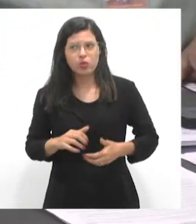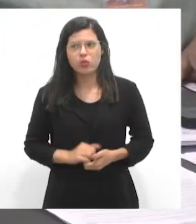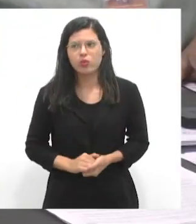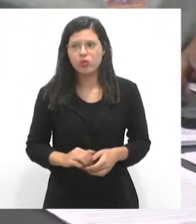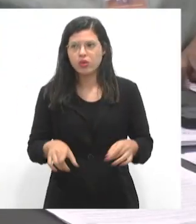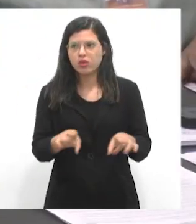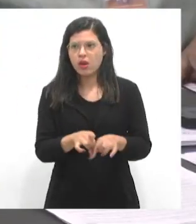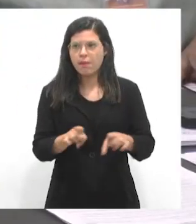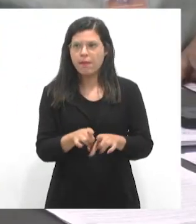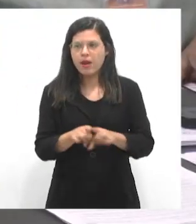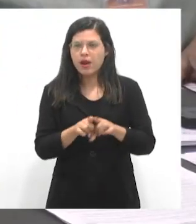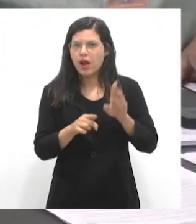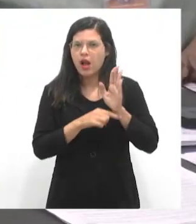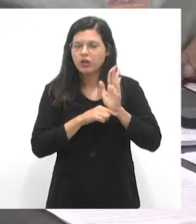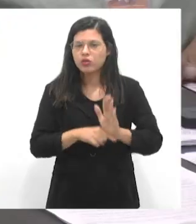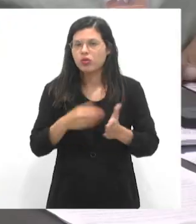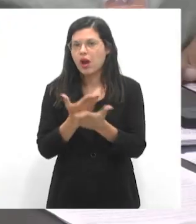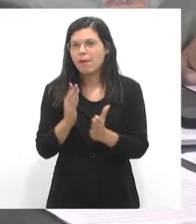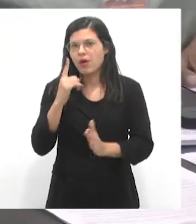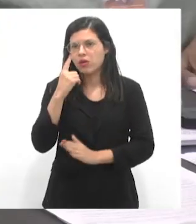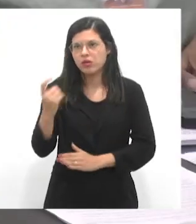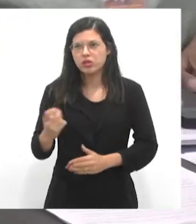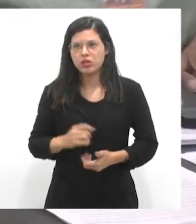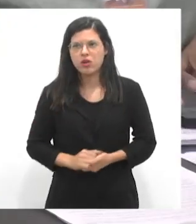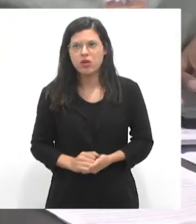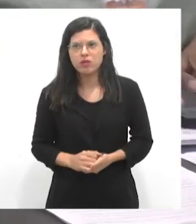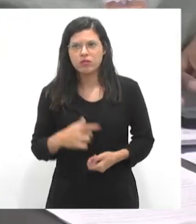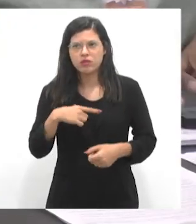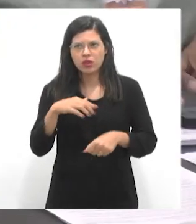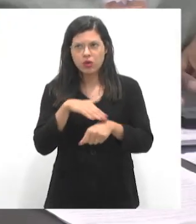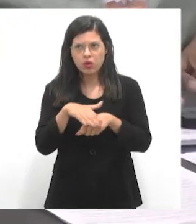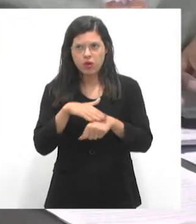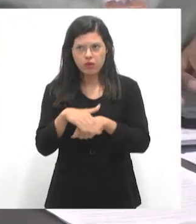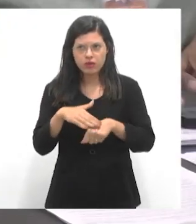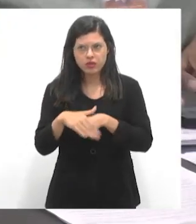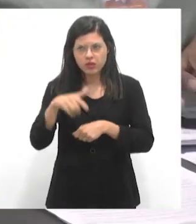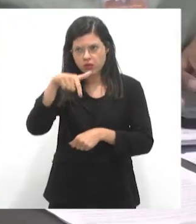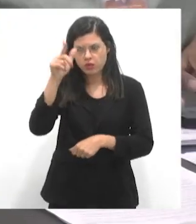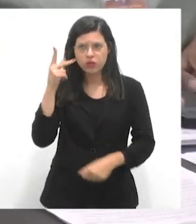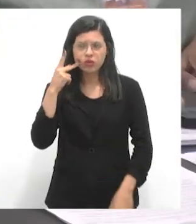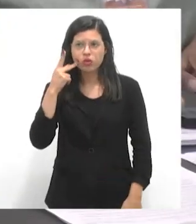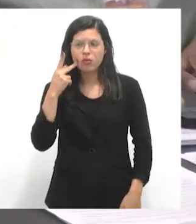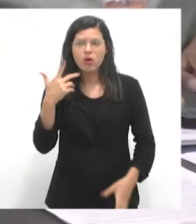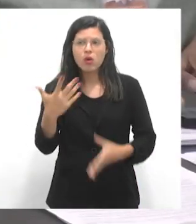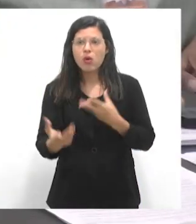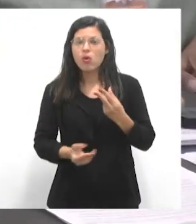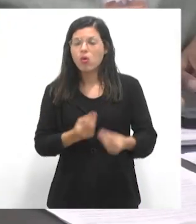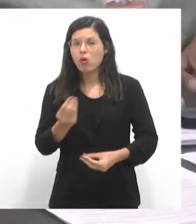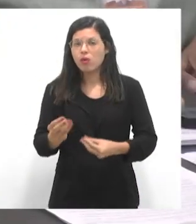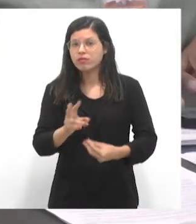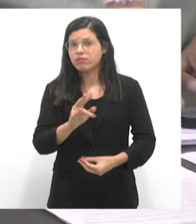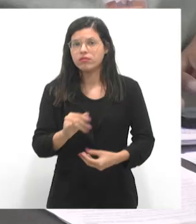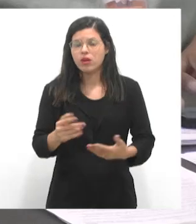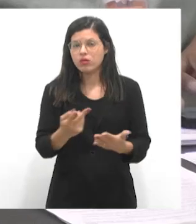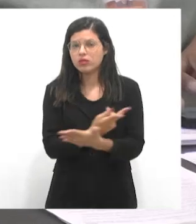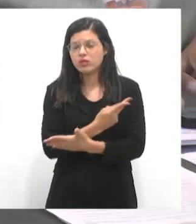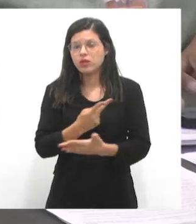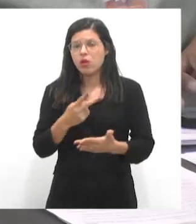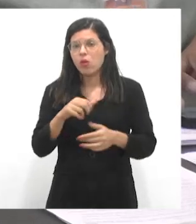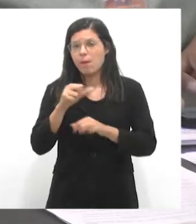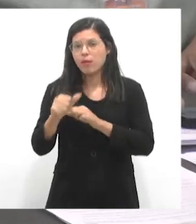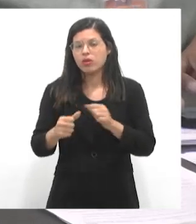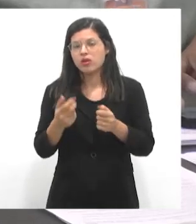Também ajudou a acabar com os lixões, etc. Eu tenho conversado com o Luiz Paulo como é que isso vai ficar com a reforma fiscal, porque a gente está falando